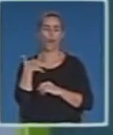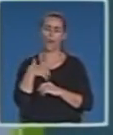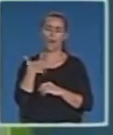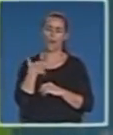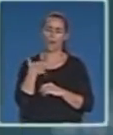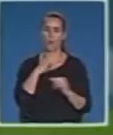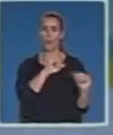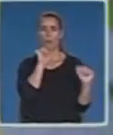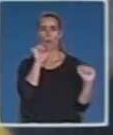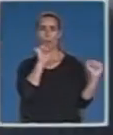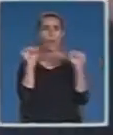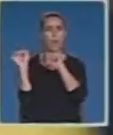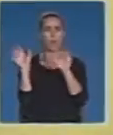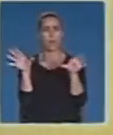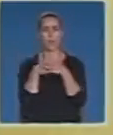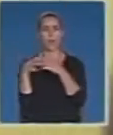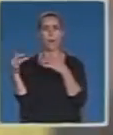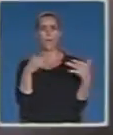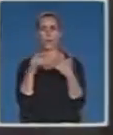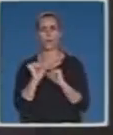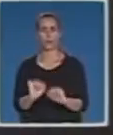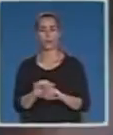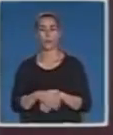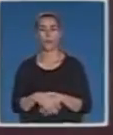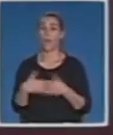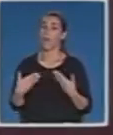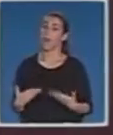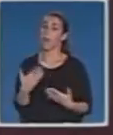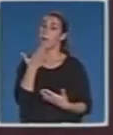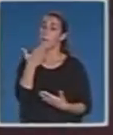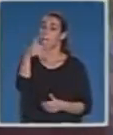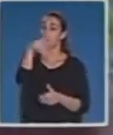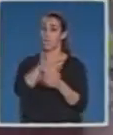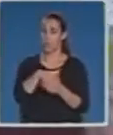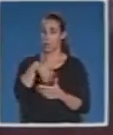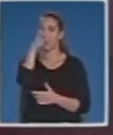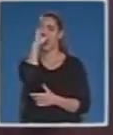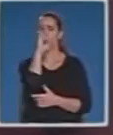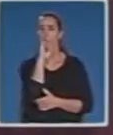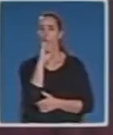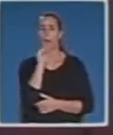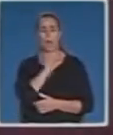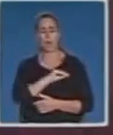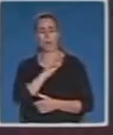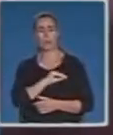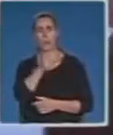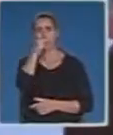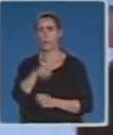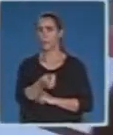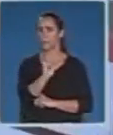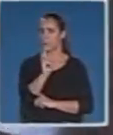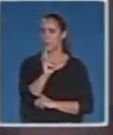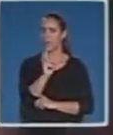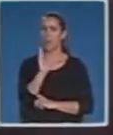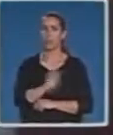como guarda-redes na equipa de futebol local. Agora apela ao voto e lembra que os rendimentos dos pescadores são